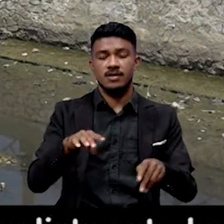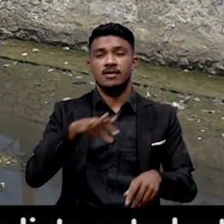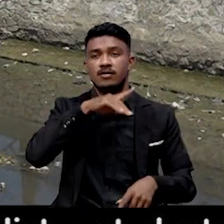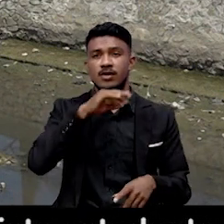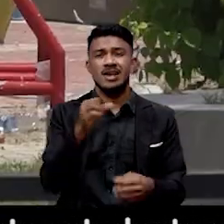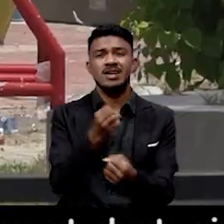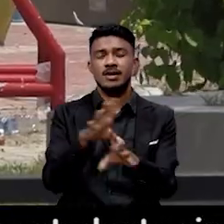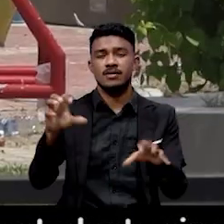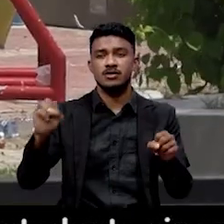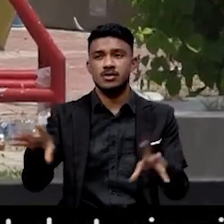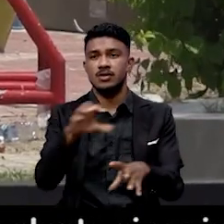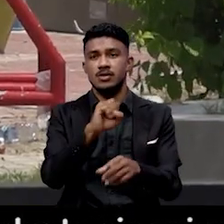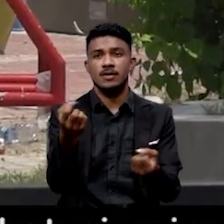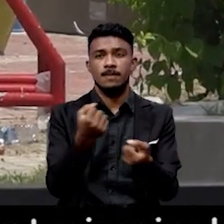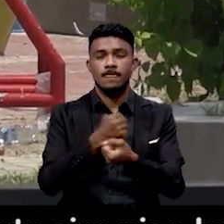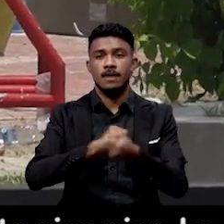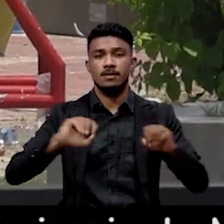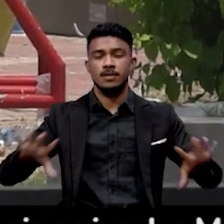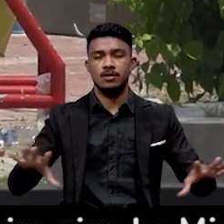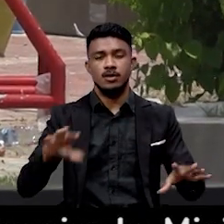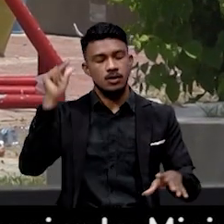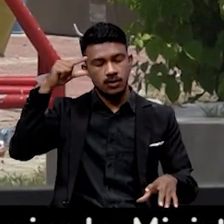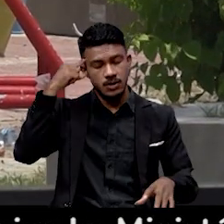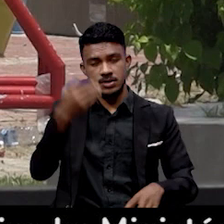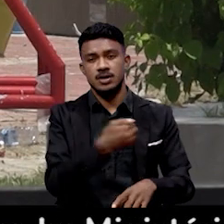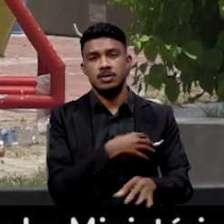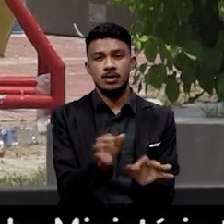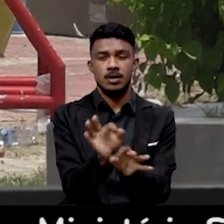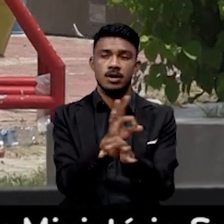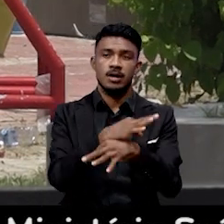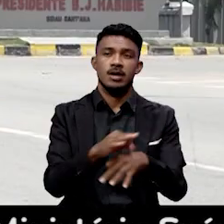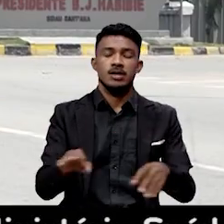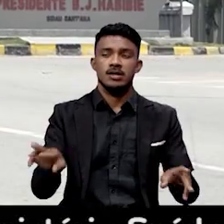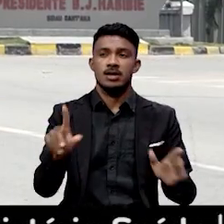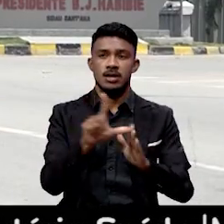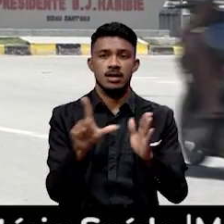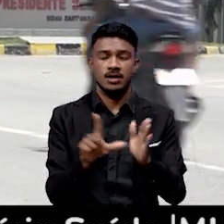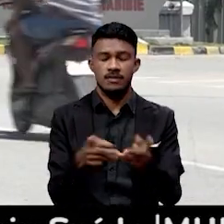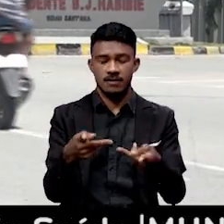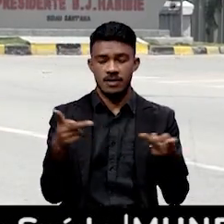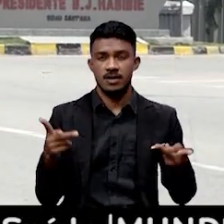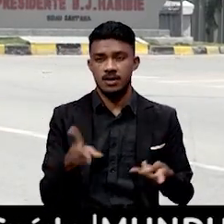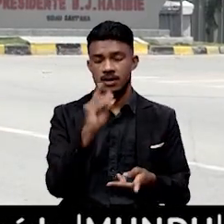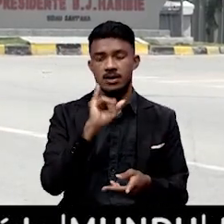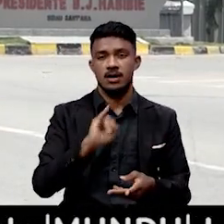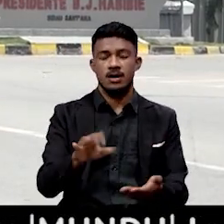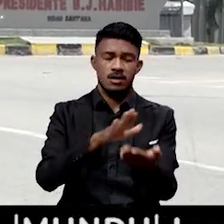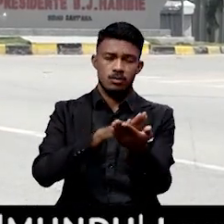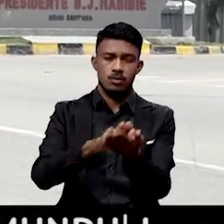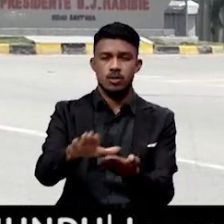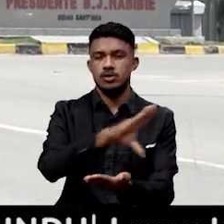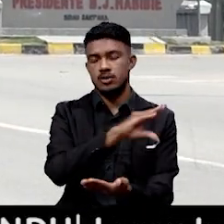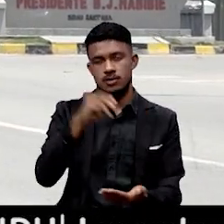namkari. Mas que ia ukung ang, governo se da consegue hadi ordenamento cidade Dili, hori sai cidade nebe mos no